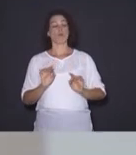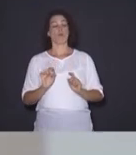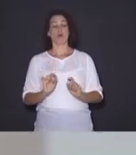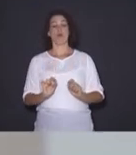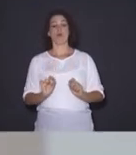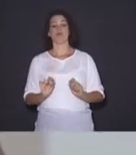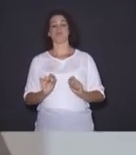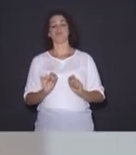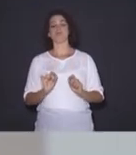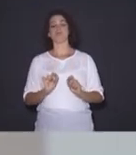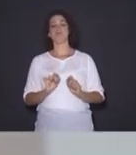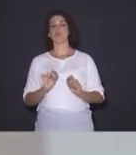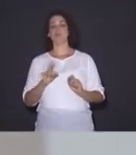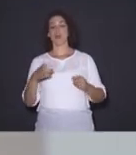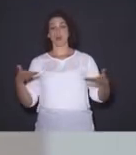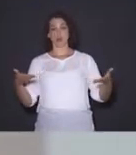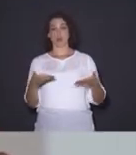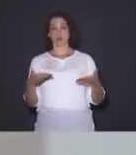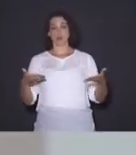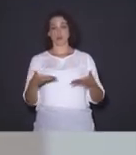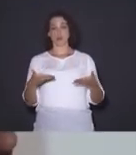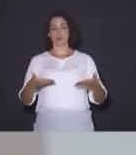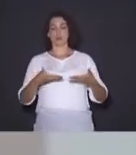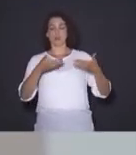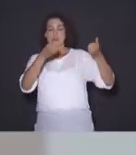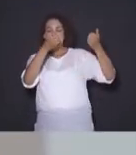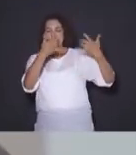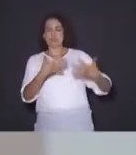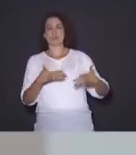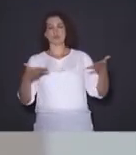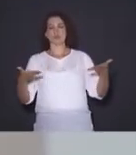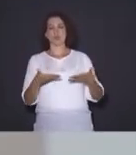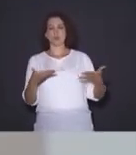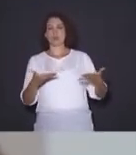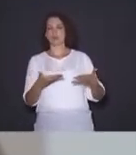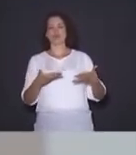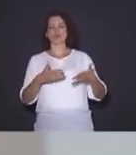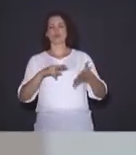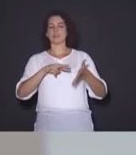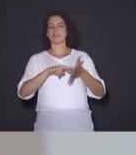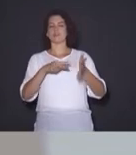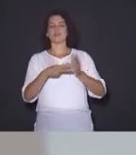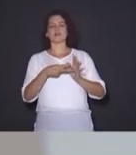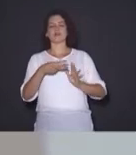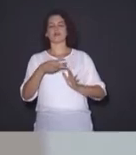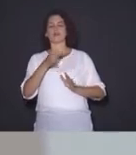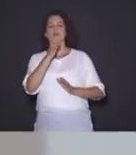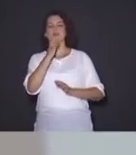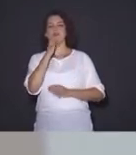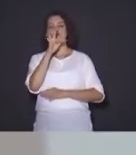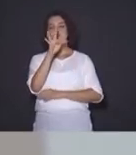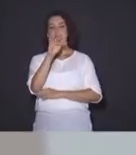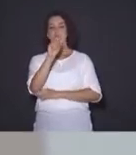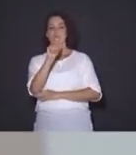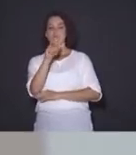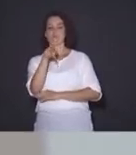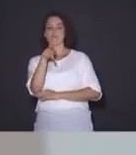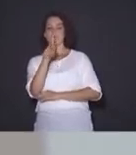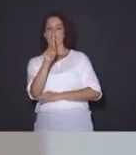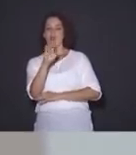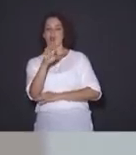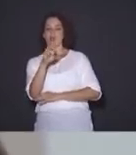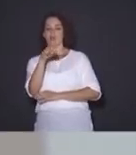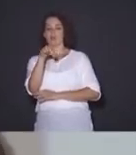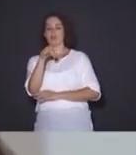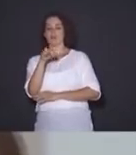respeito ao que nós estamos vivendo hoje no contemporâneo com relação às chamadas fake news né fake news que nada mais são